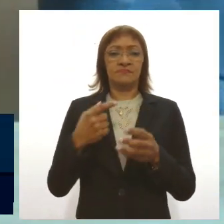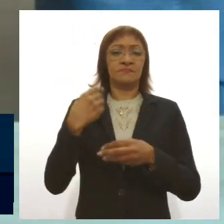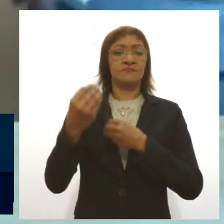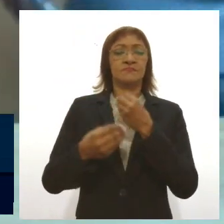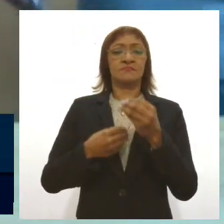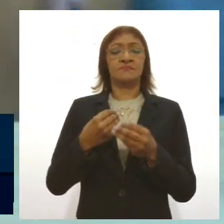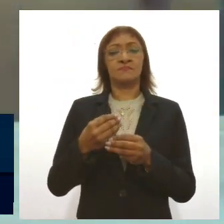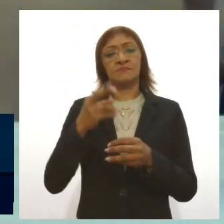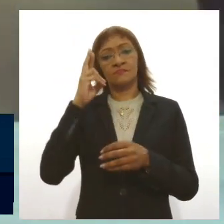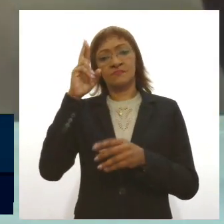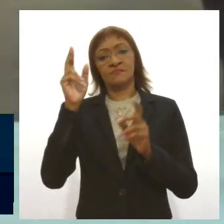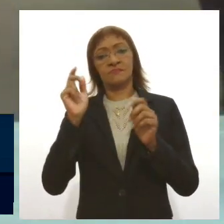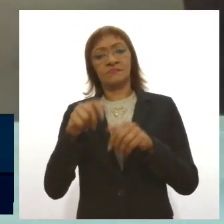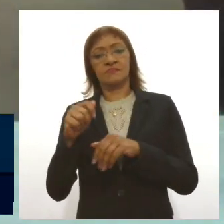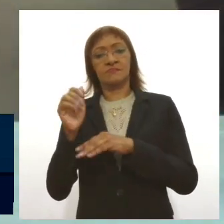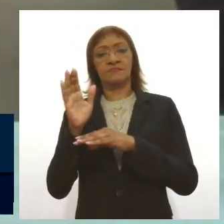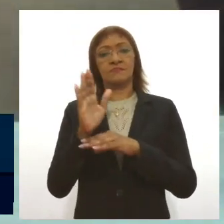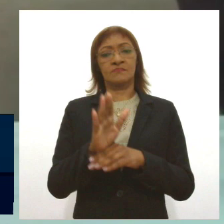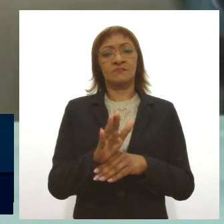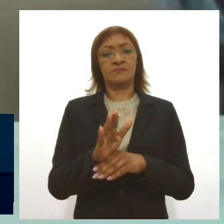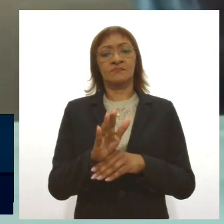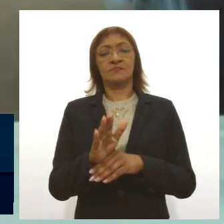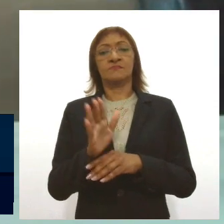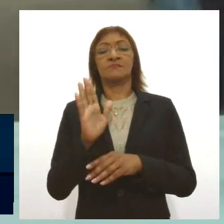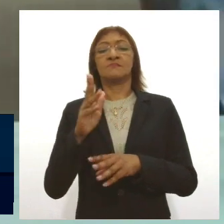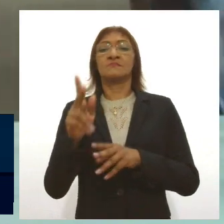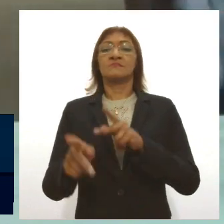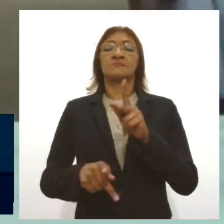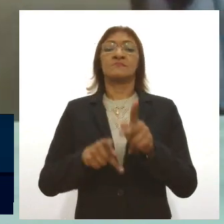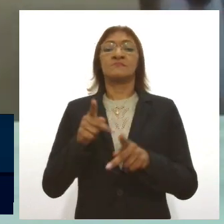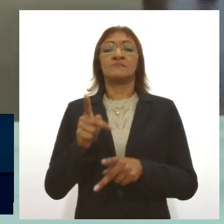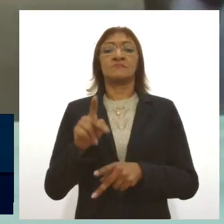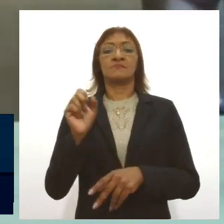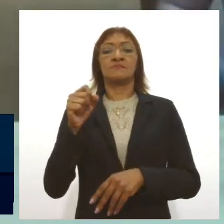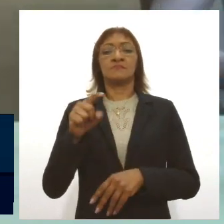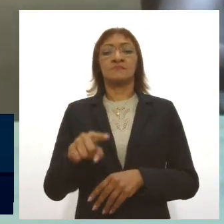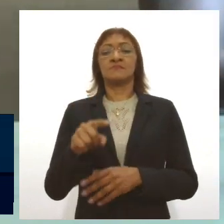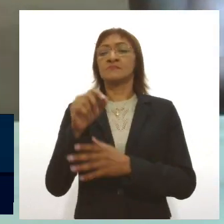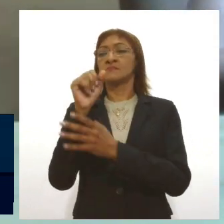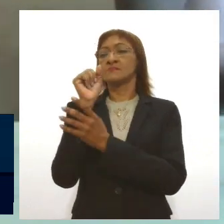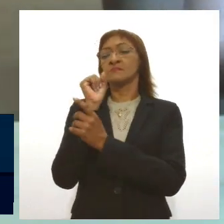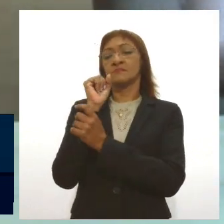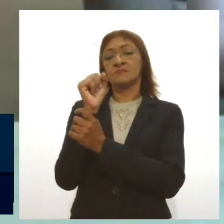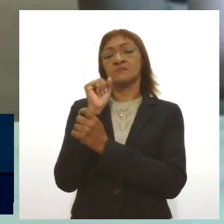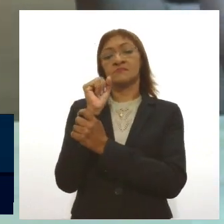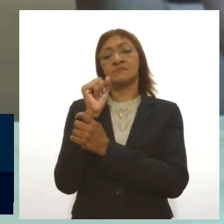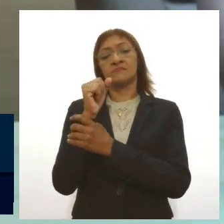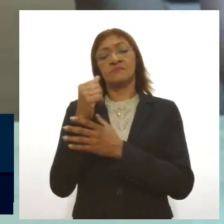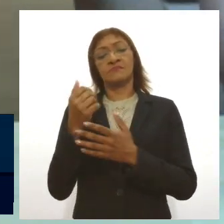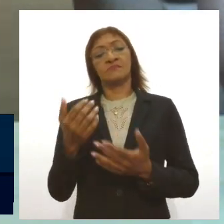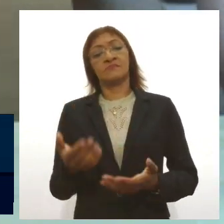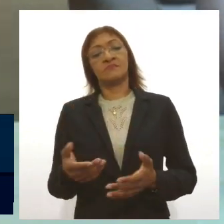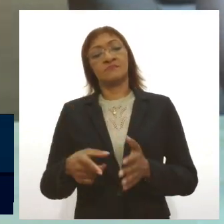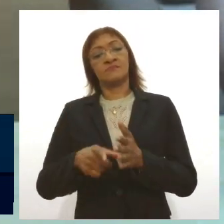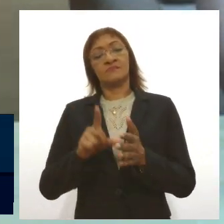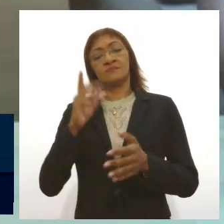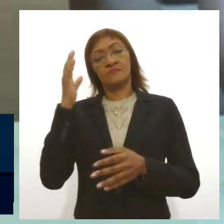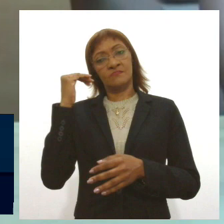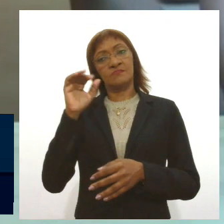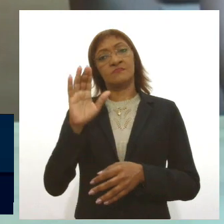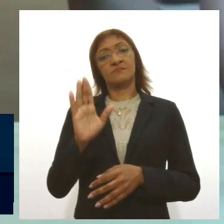dar essa tranquilidade maior, né, ao povo sergipano, garantindo essa segurança, mesmo sabendo